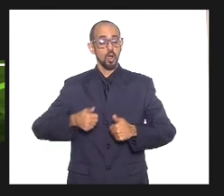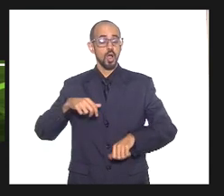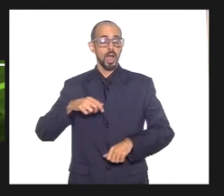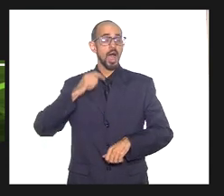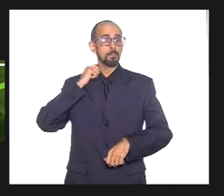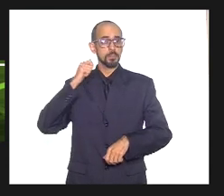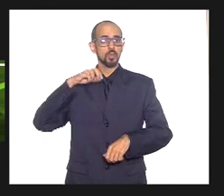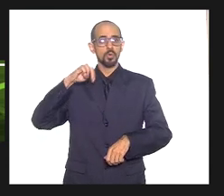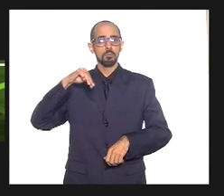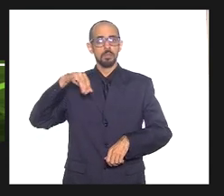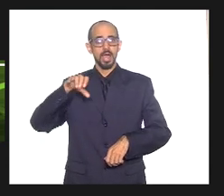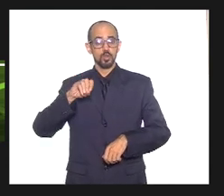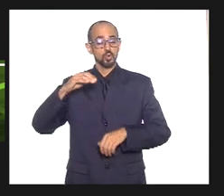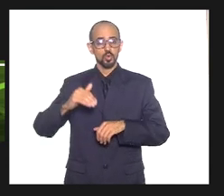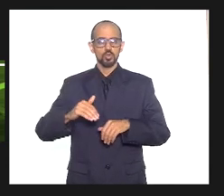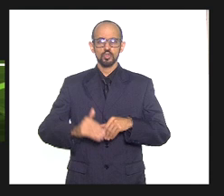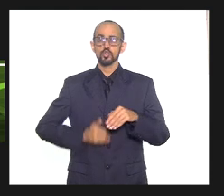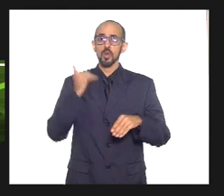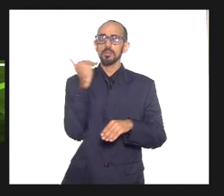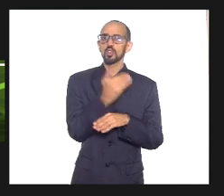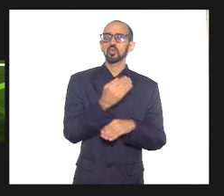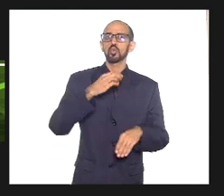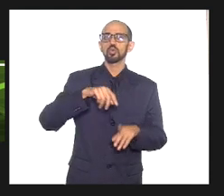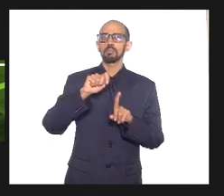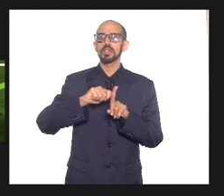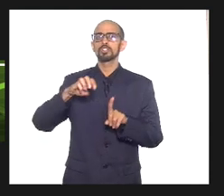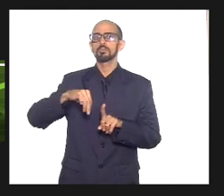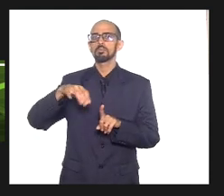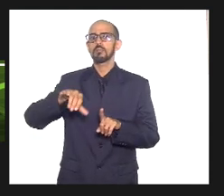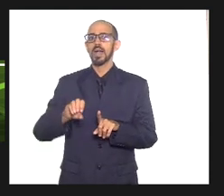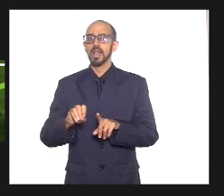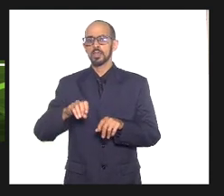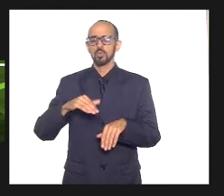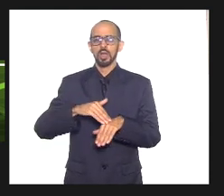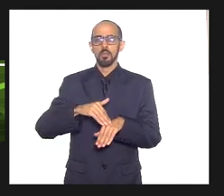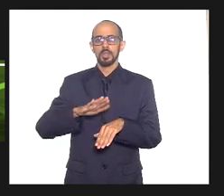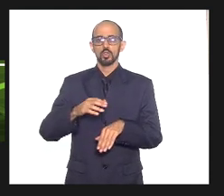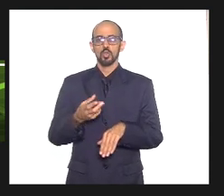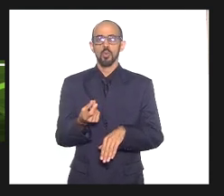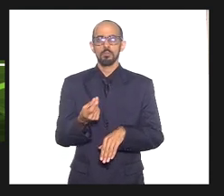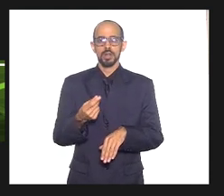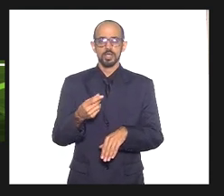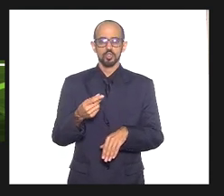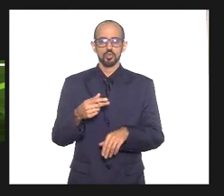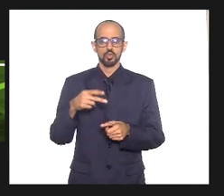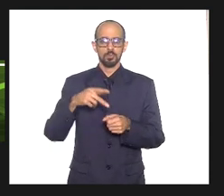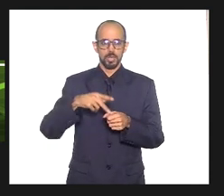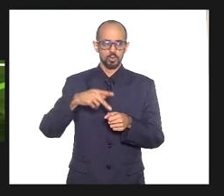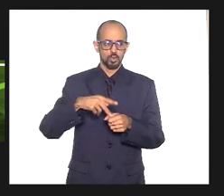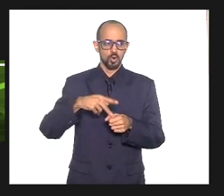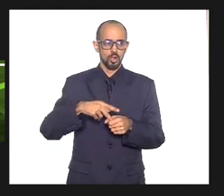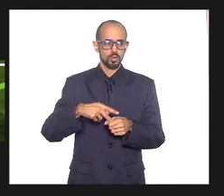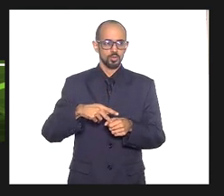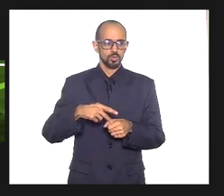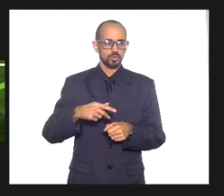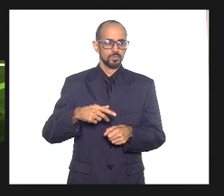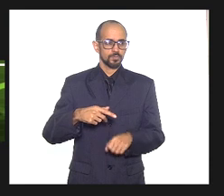né? Sobretudo maio, existe um aumento do preço do barril do petróleo, chega à faixa de 70